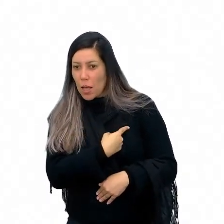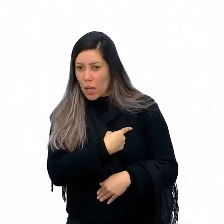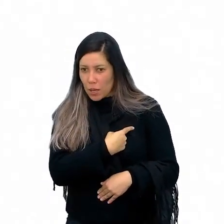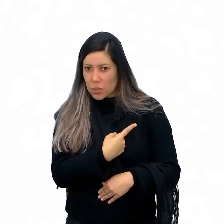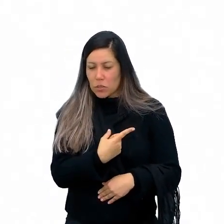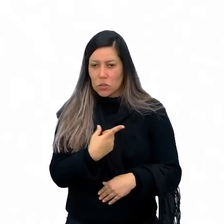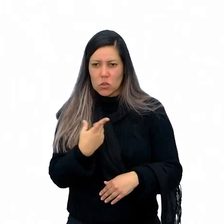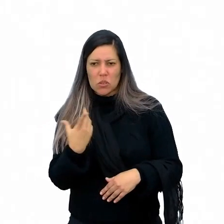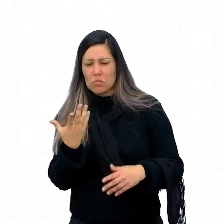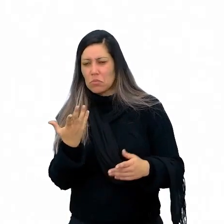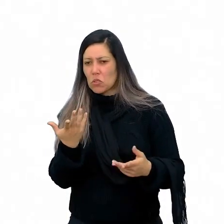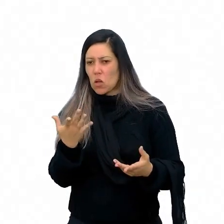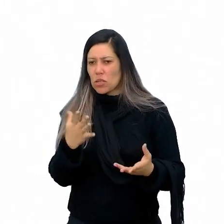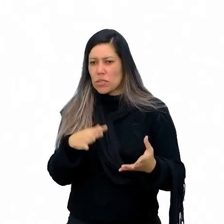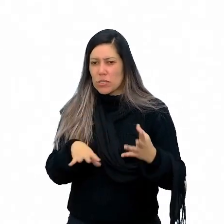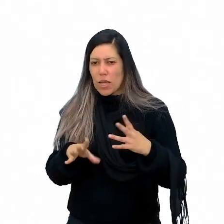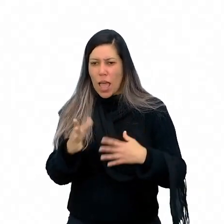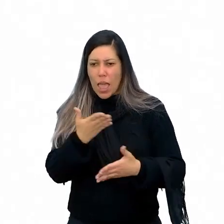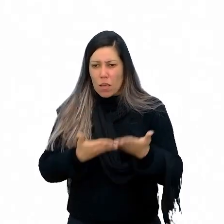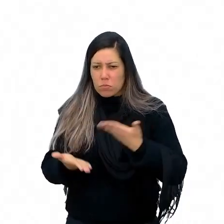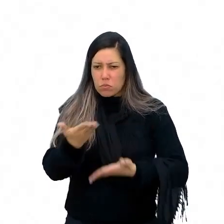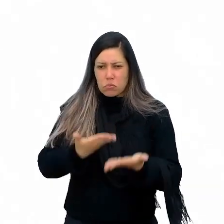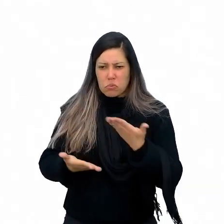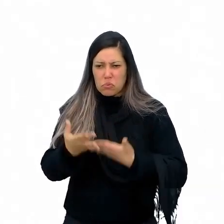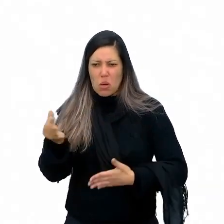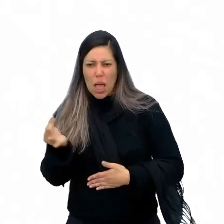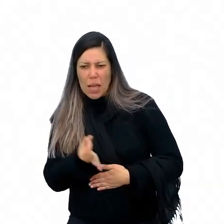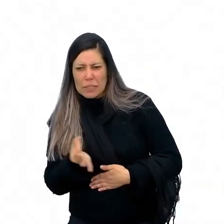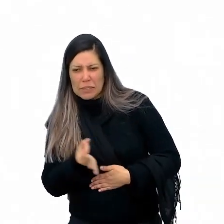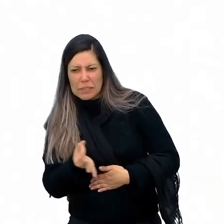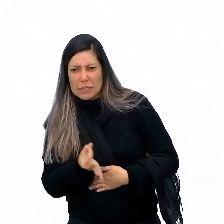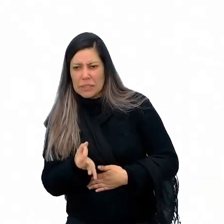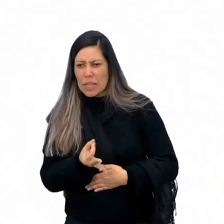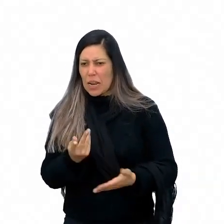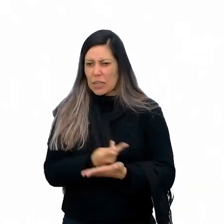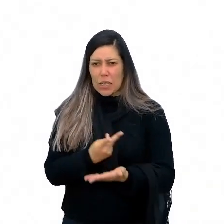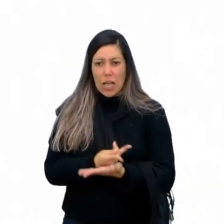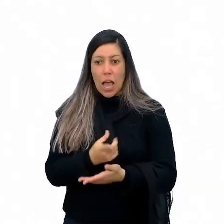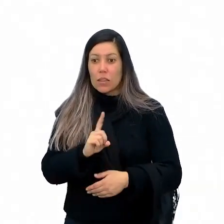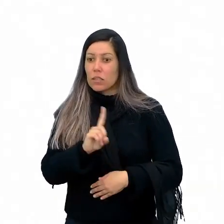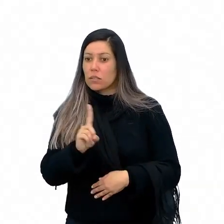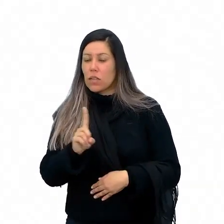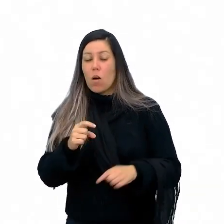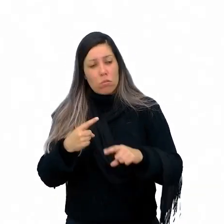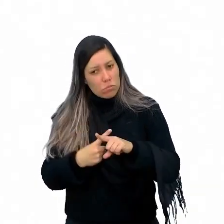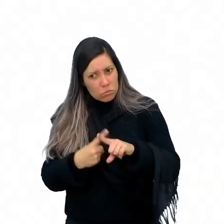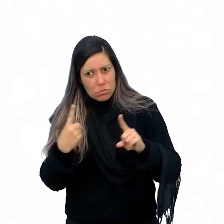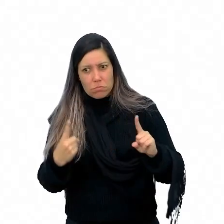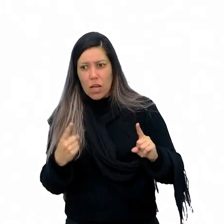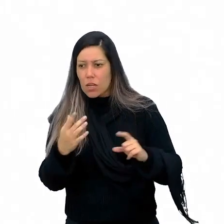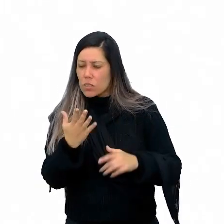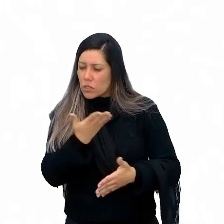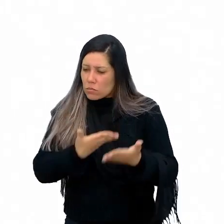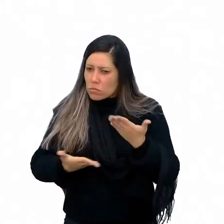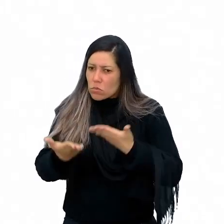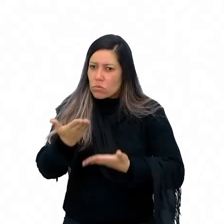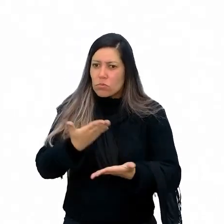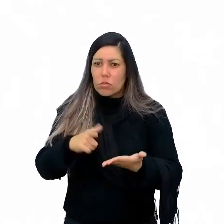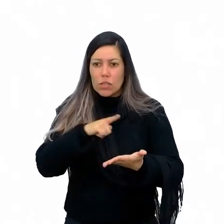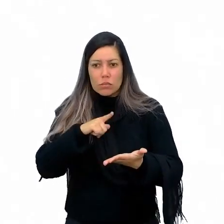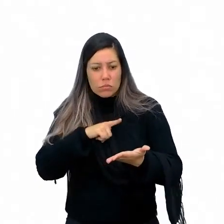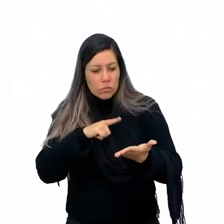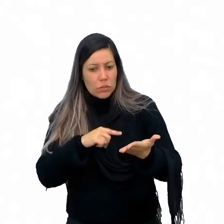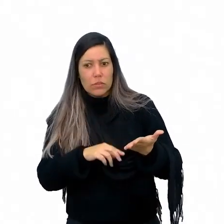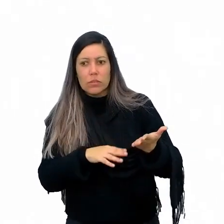certo, errado, né, sim ou não é completa ou incompleta, né? Mas para que vocês possam, de fato, ter esse material